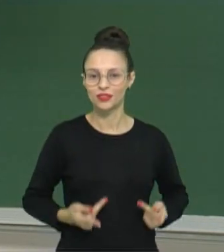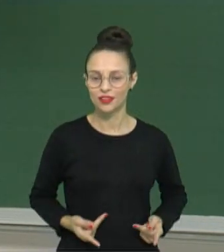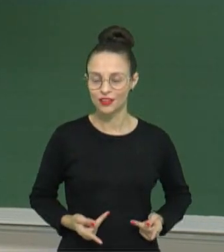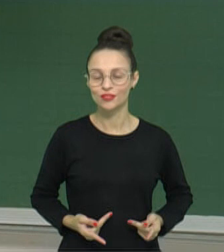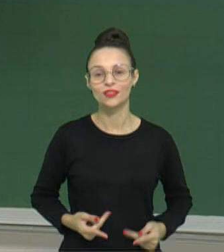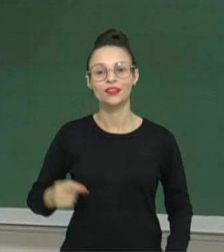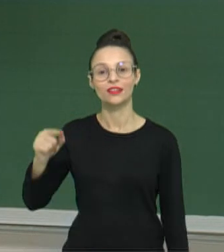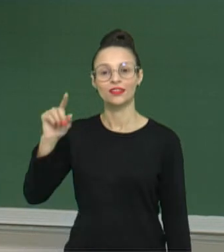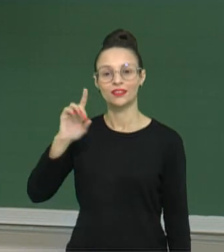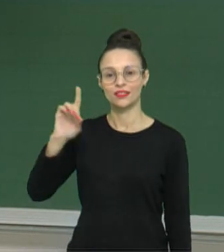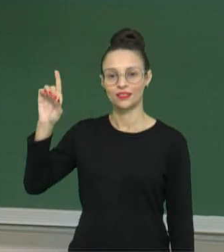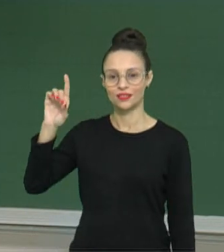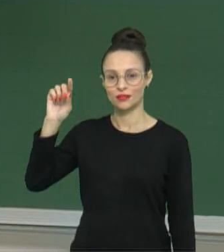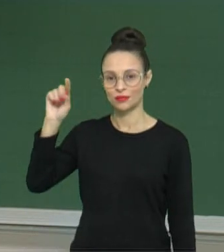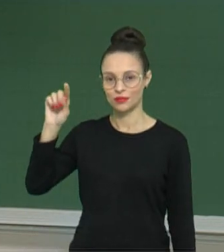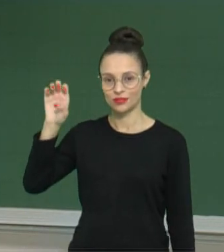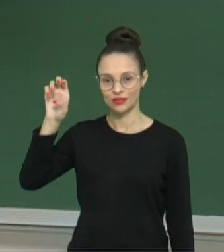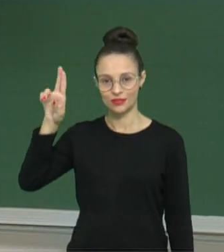E Zeus,